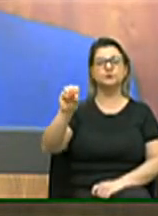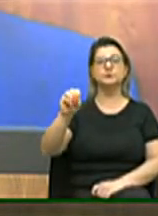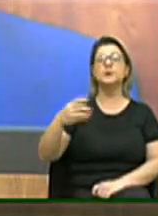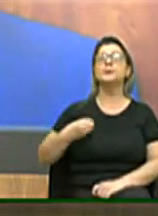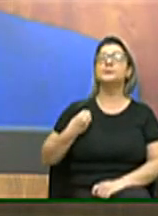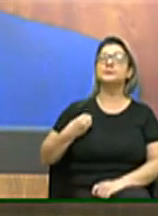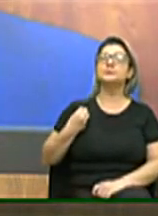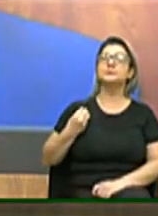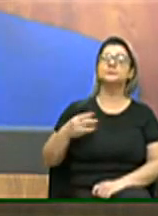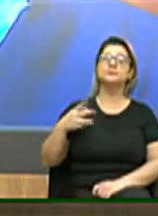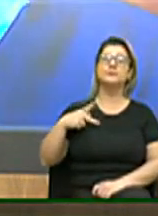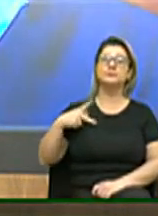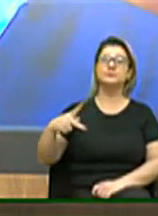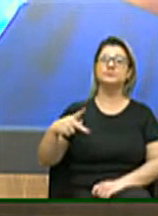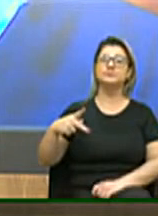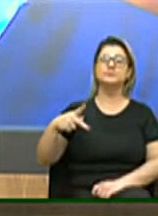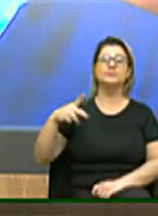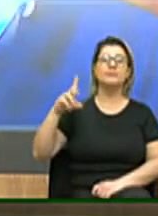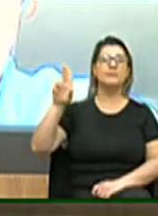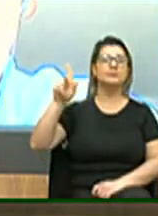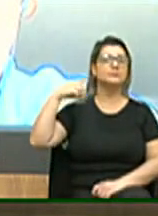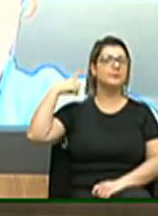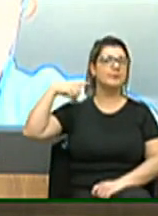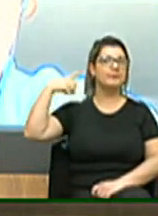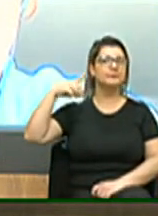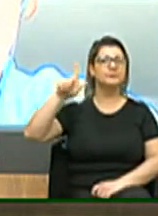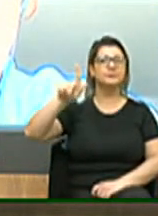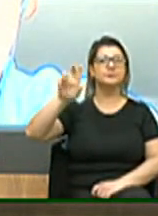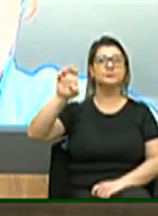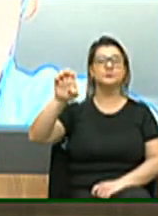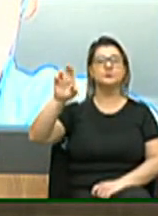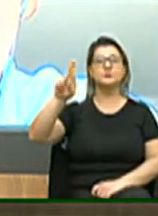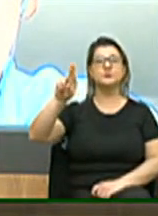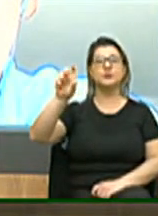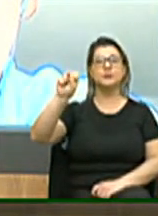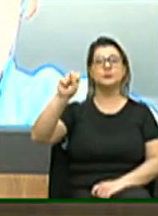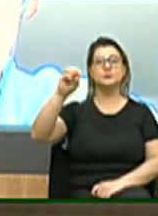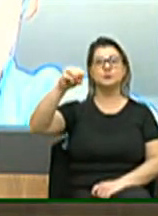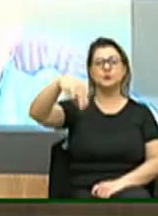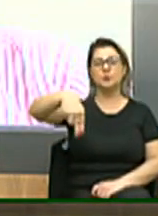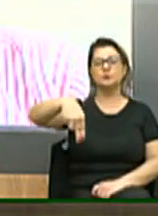Presente, presidente. Deputado Gerson Burman. Presente.